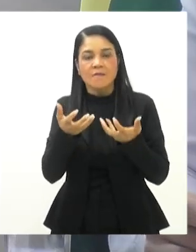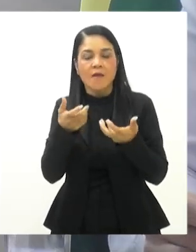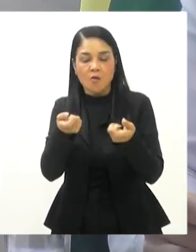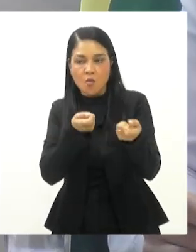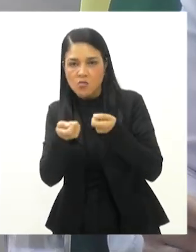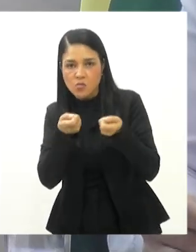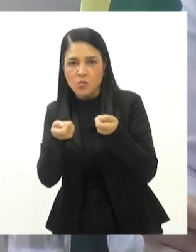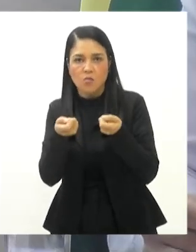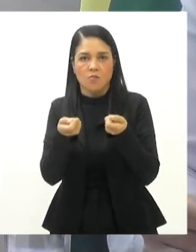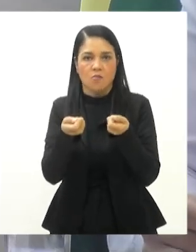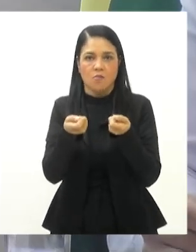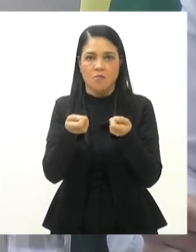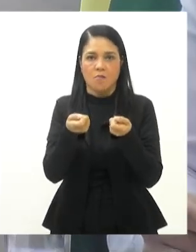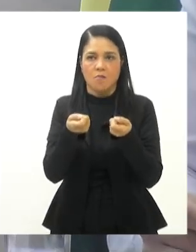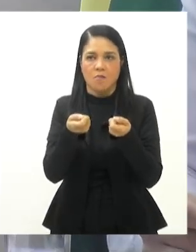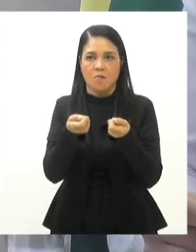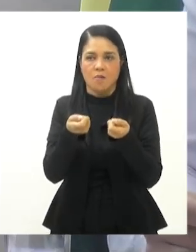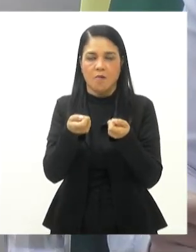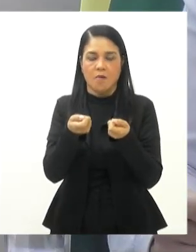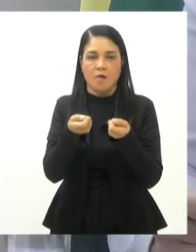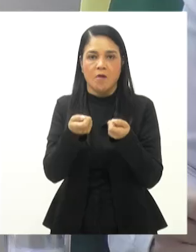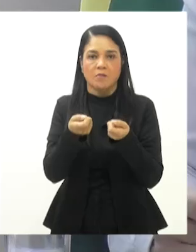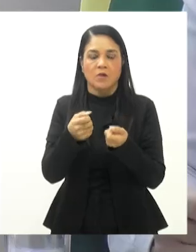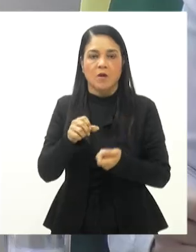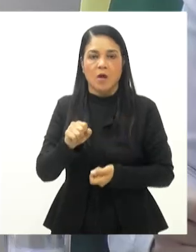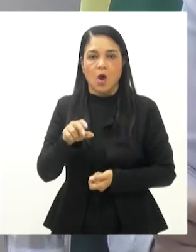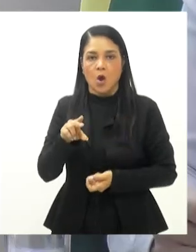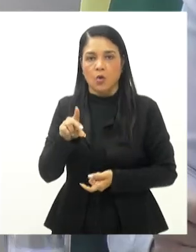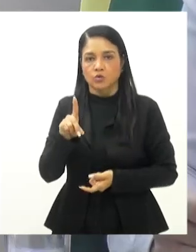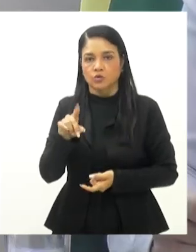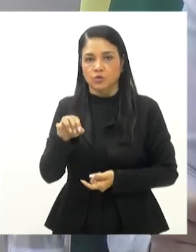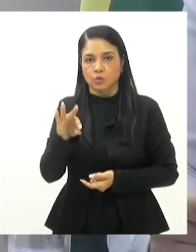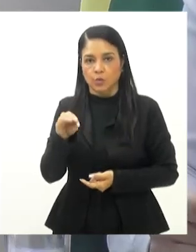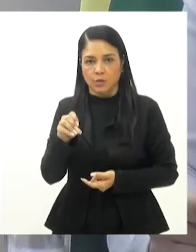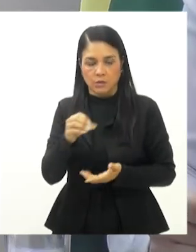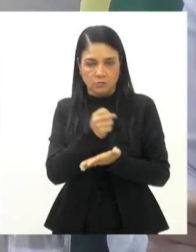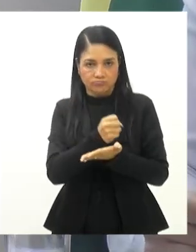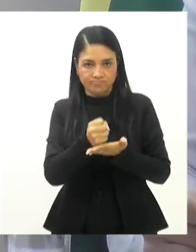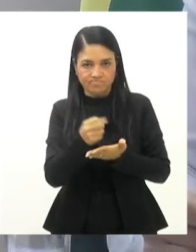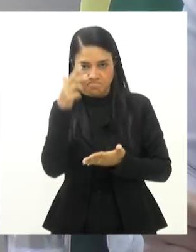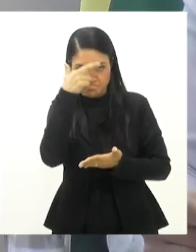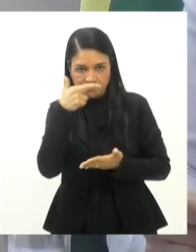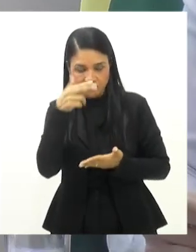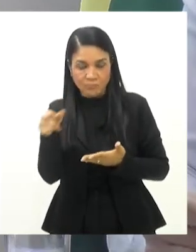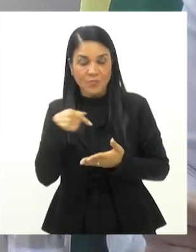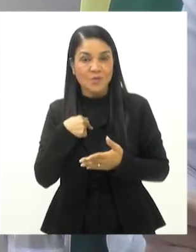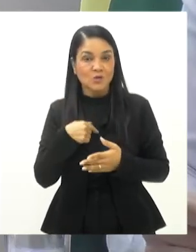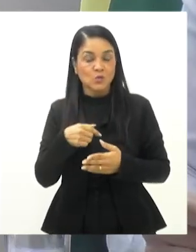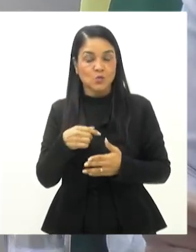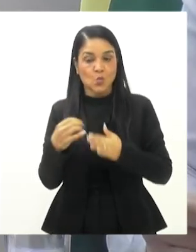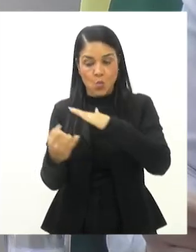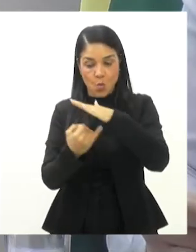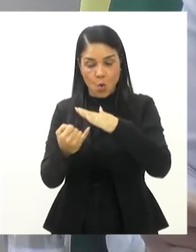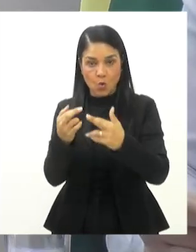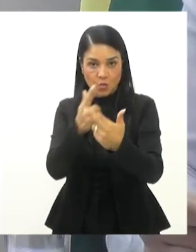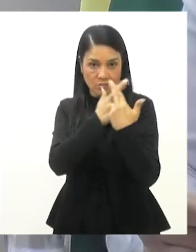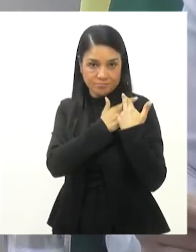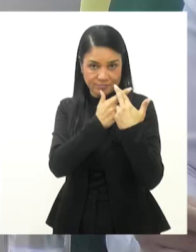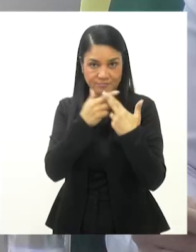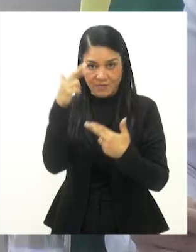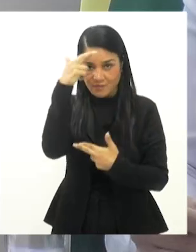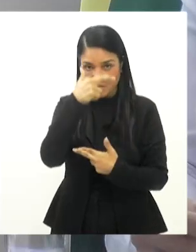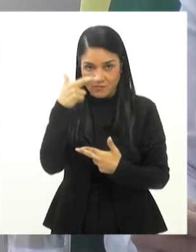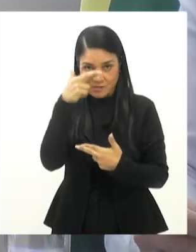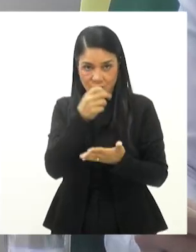que quer fazer a boa auditoria dos contratos, se o órgão responsável pela fiscalização